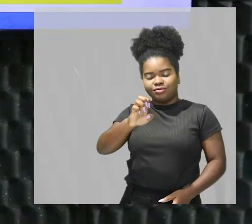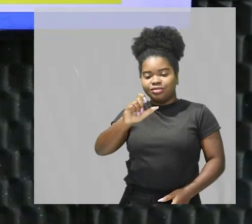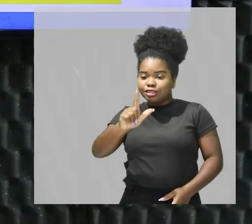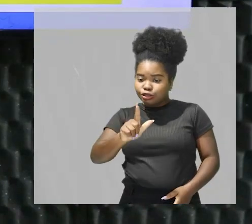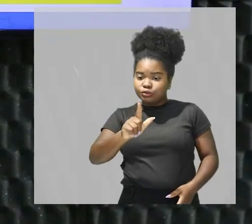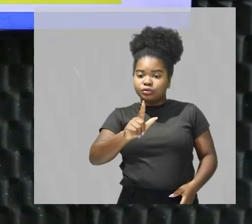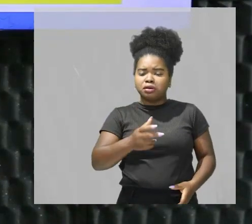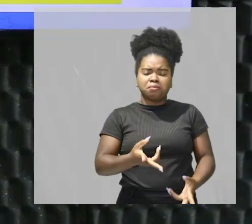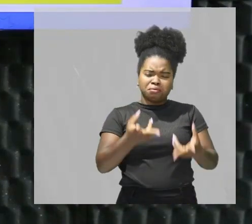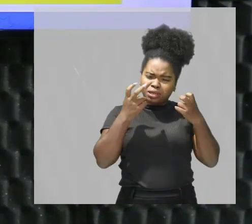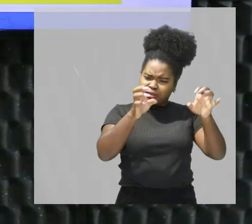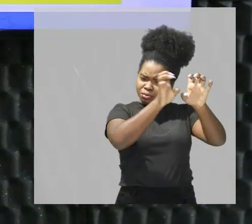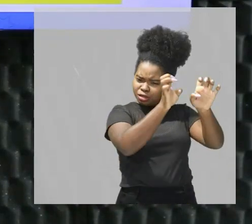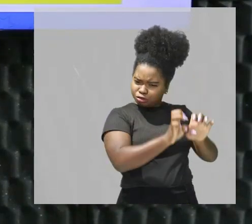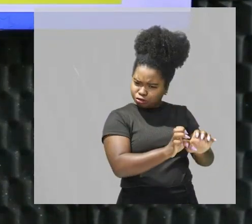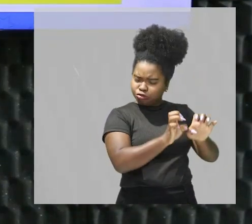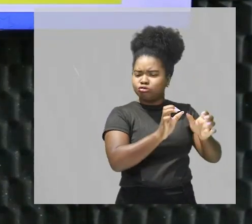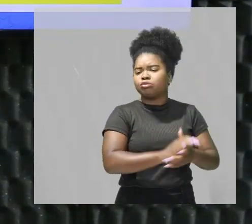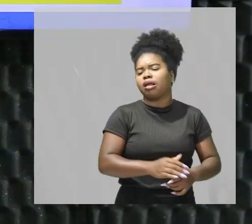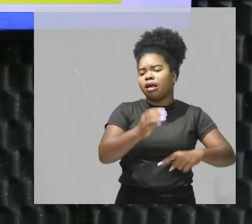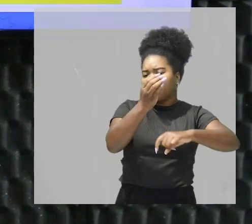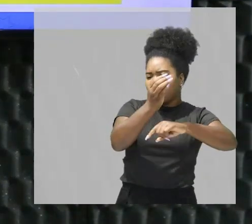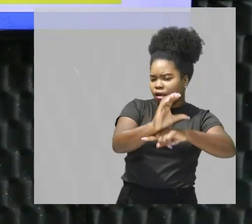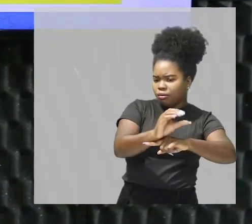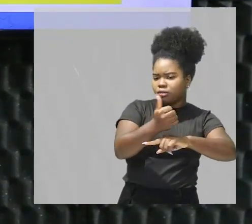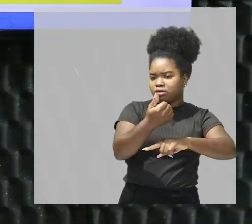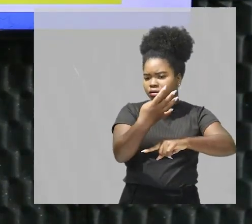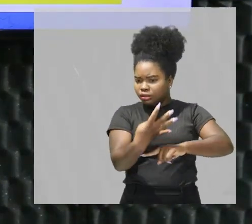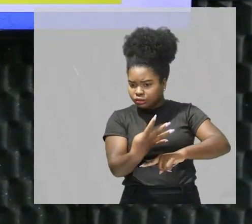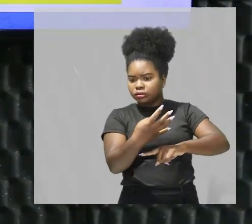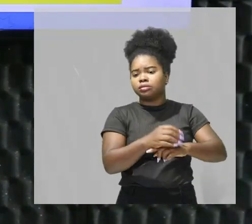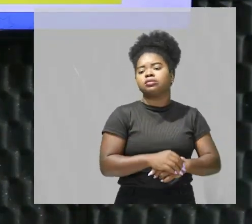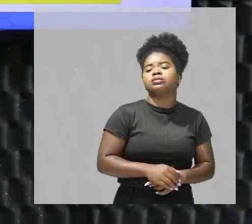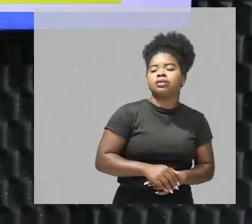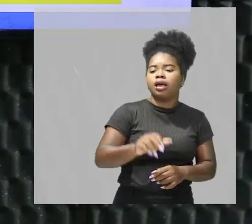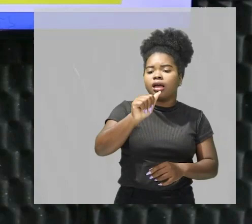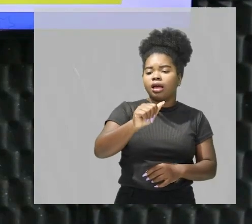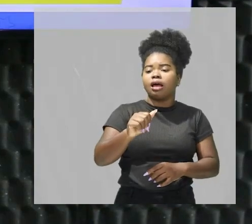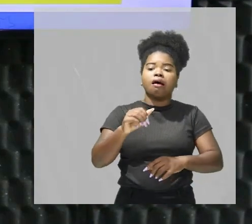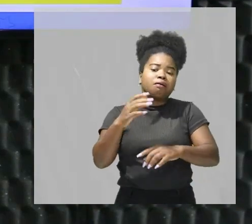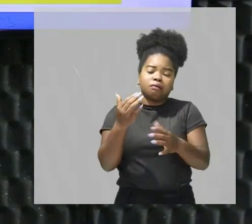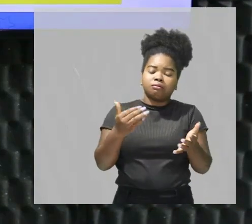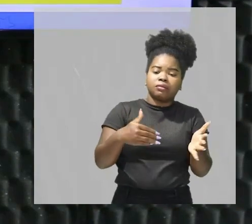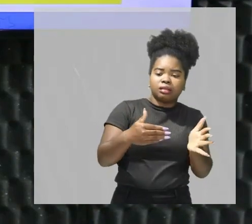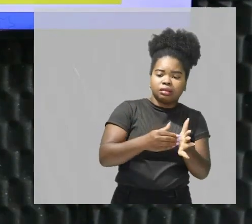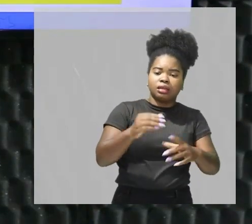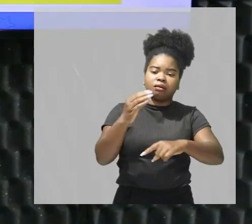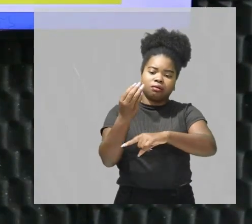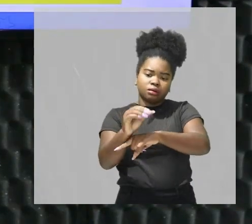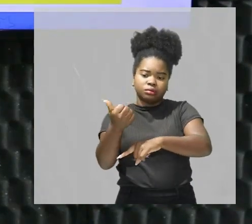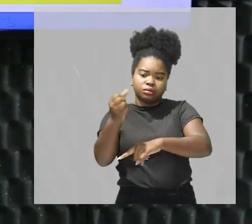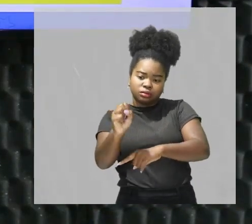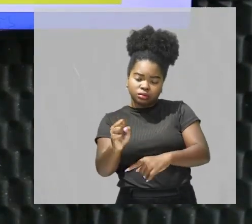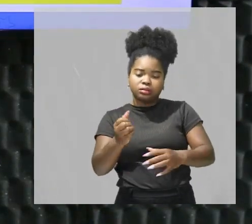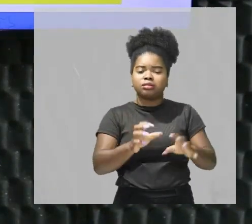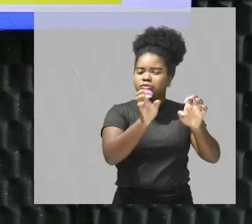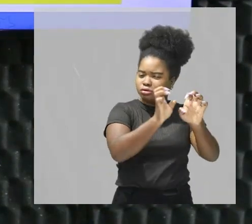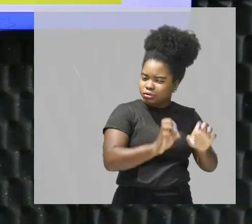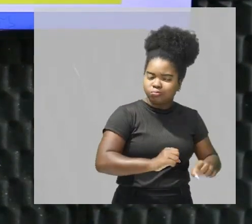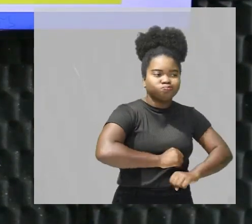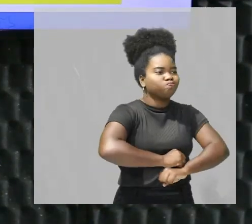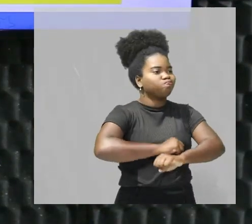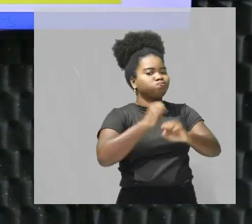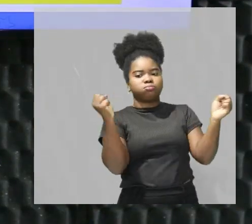tamanho da molécula, né? Carbonos, variando a quantidade de 14 a 18 carbonos. Então, são estruturas